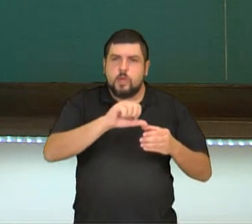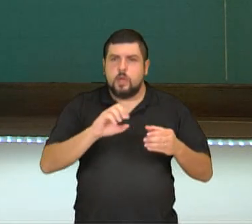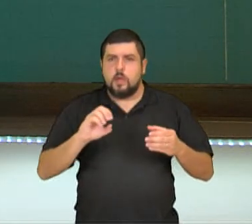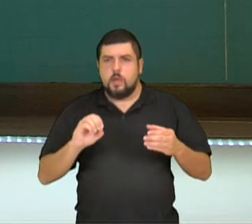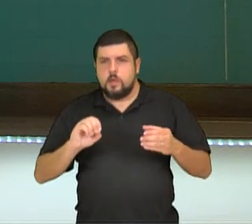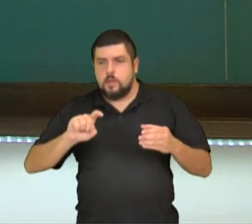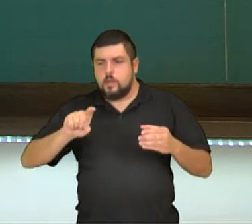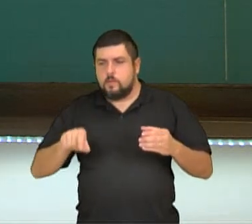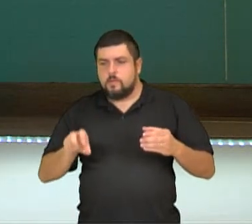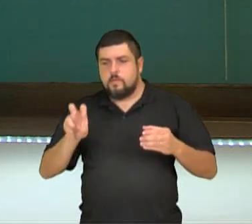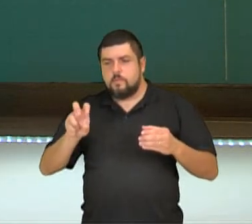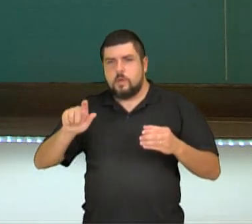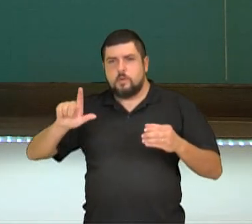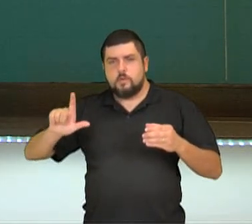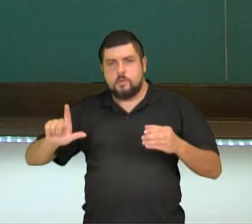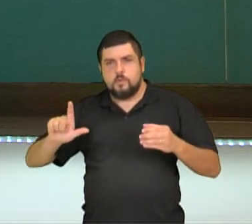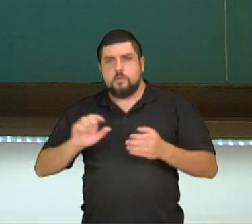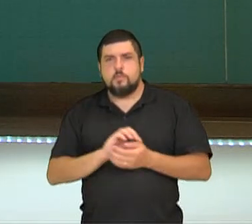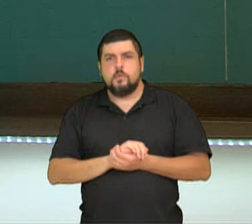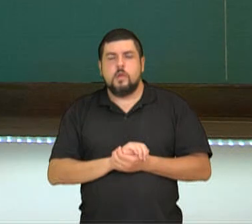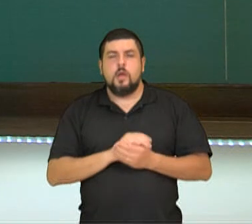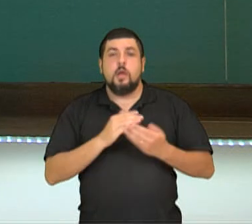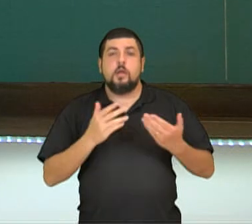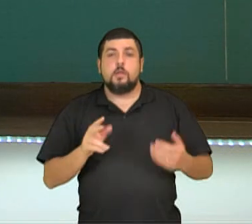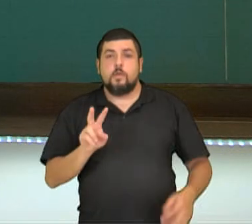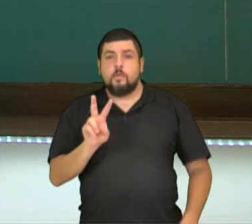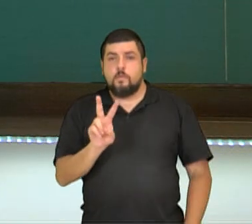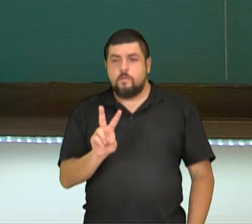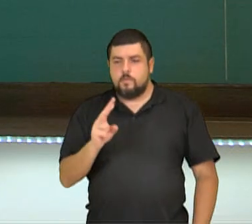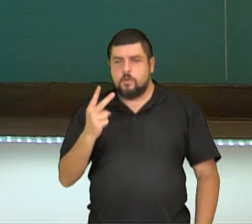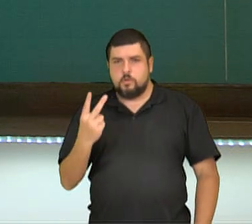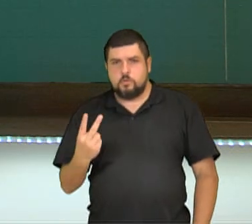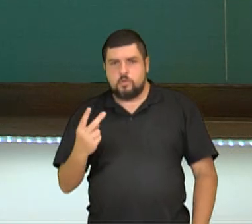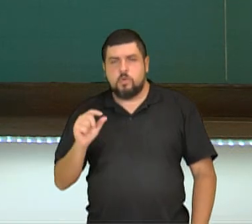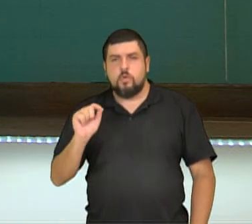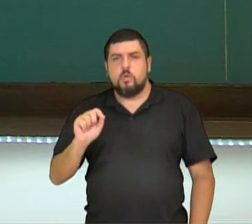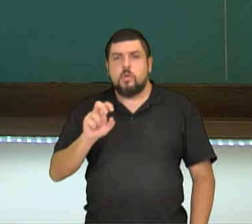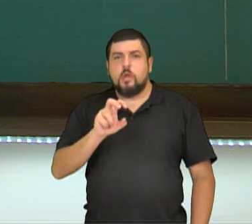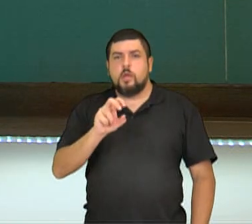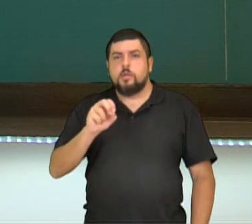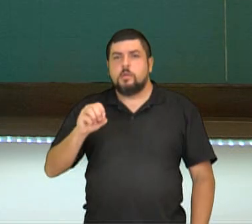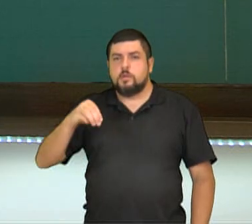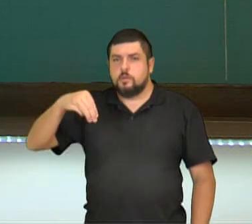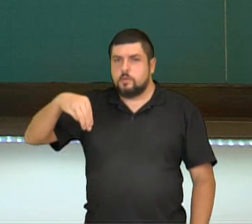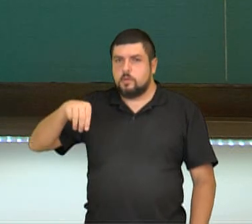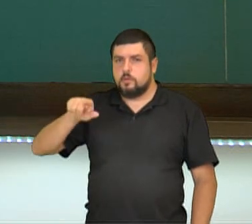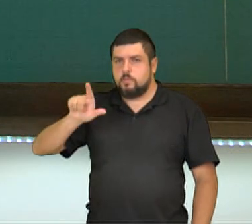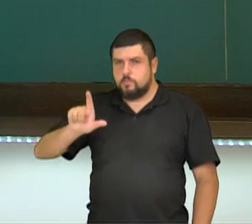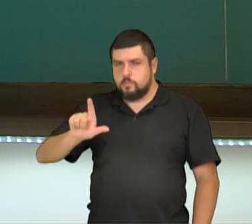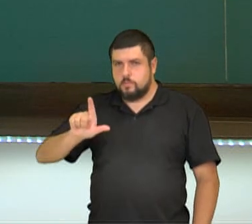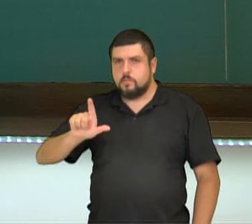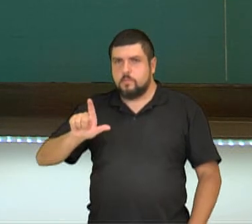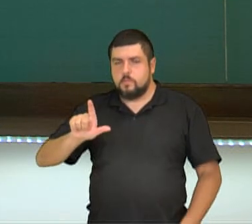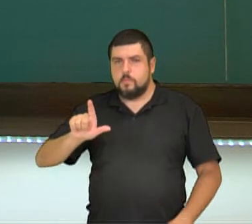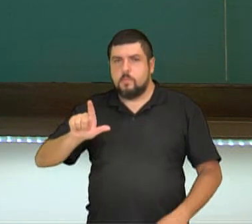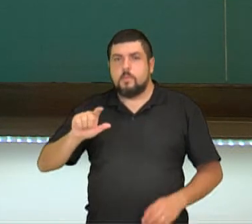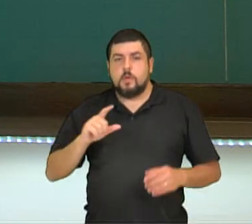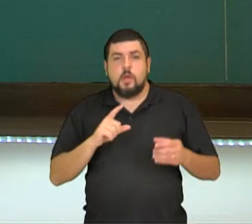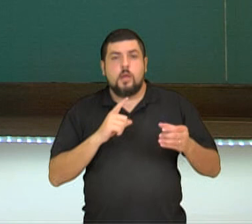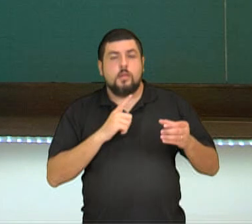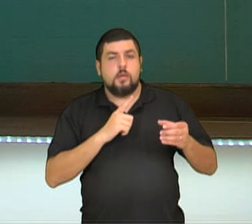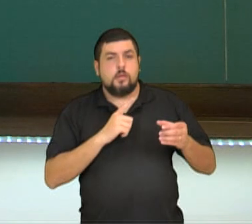e adicionar. Então, o nosso V2 vai ser 500 ml, que é o que ele diz para a gente no enunciado. Eu